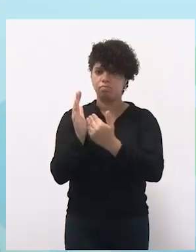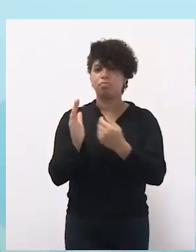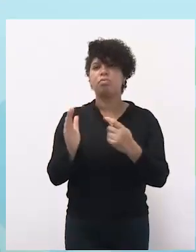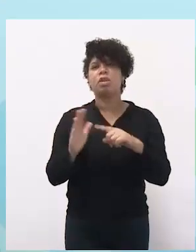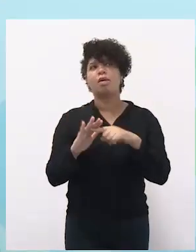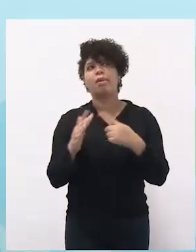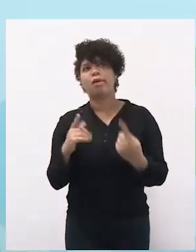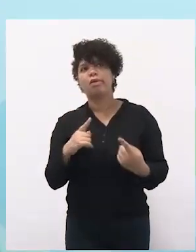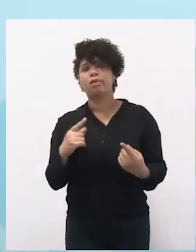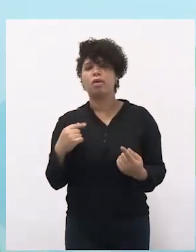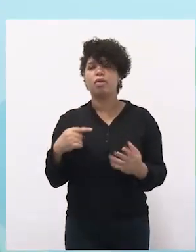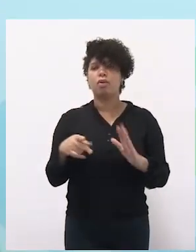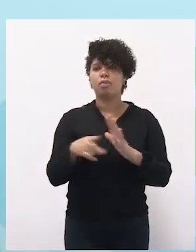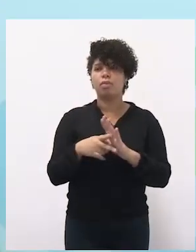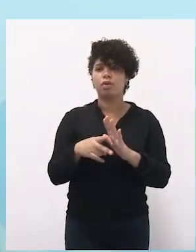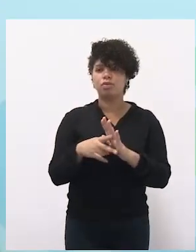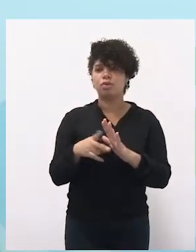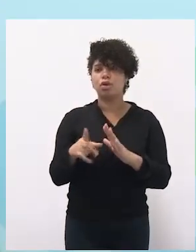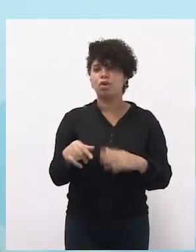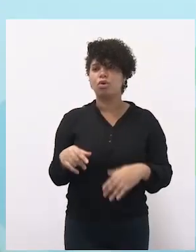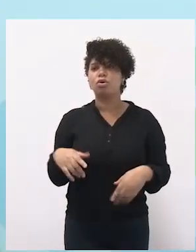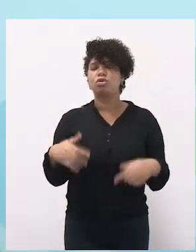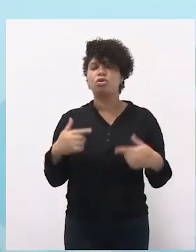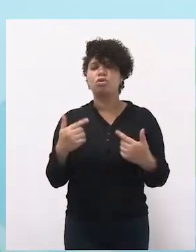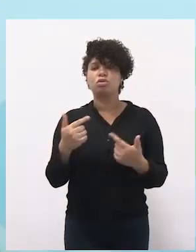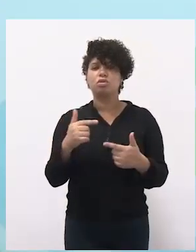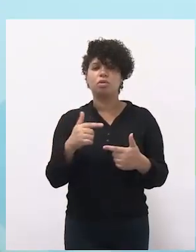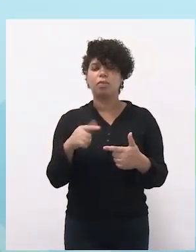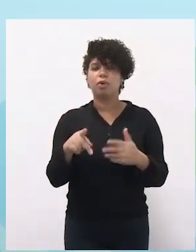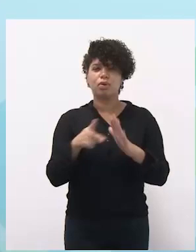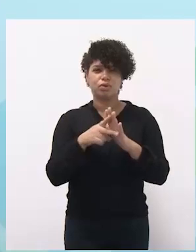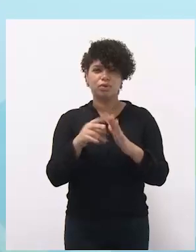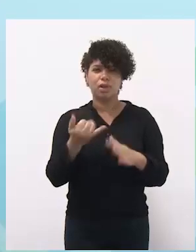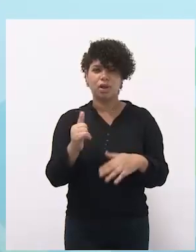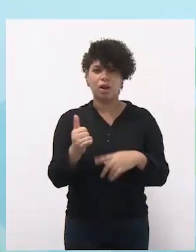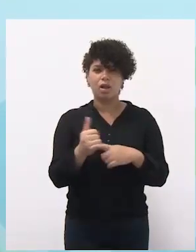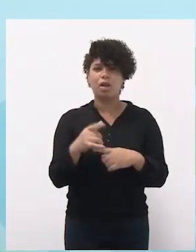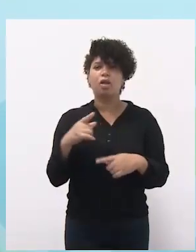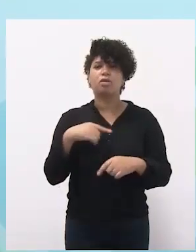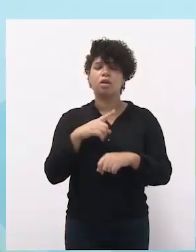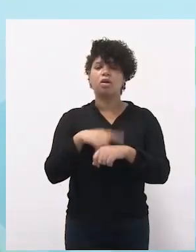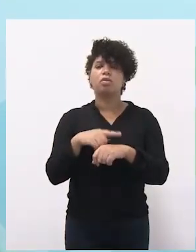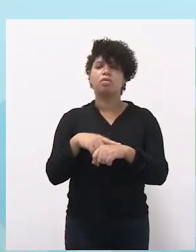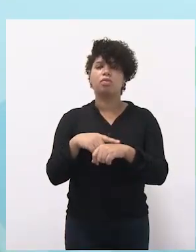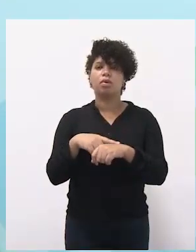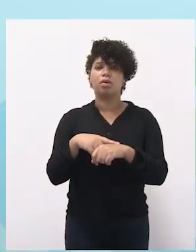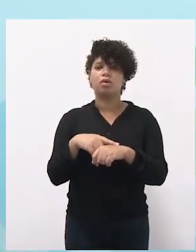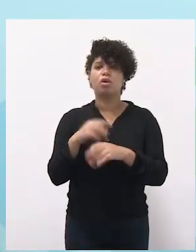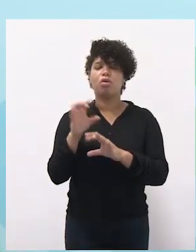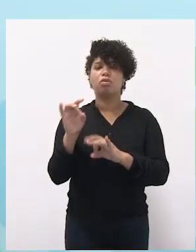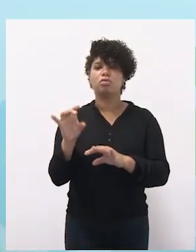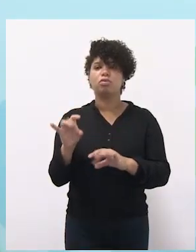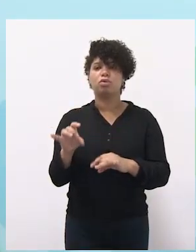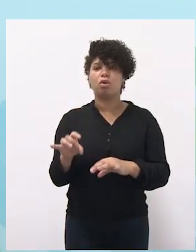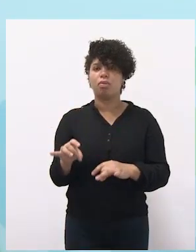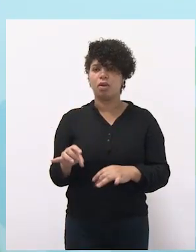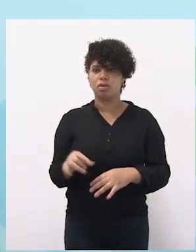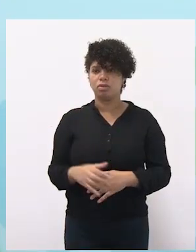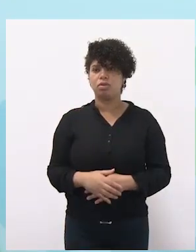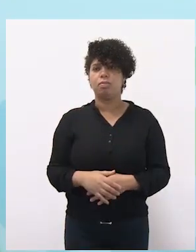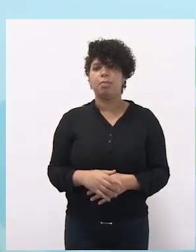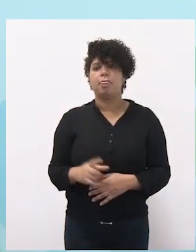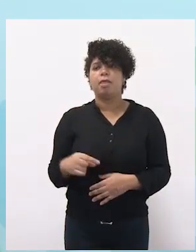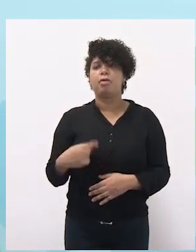coloquei no celular, a gente coloca essas mensagens automáticas, os recebimentos e afins, e a gente